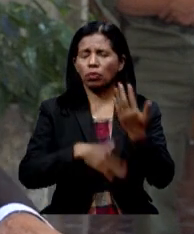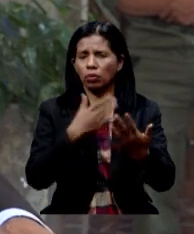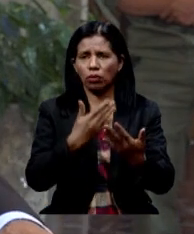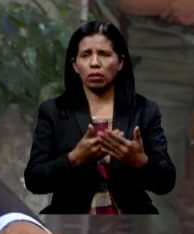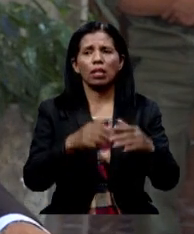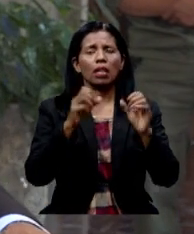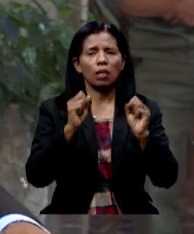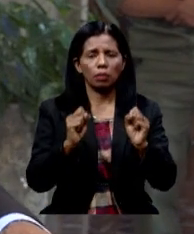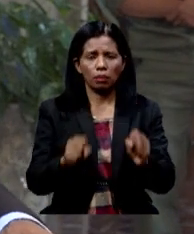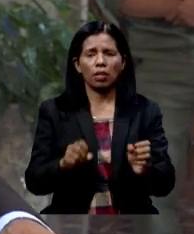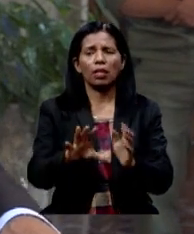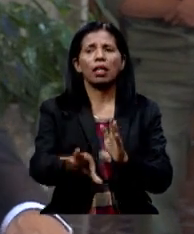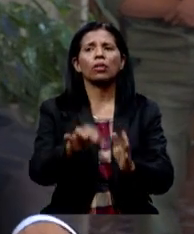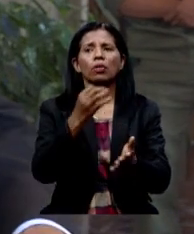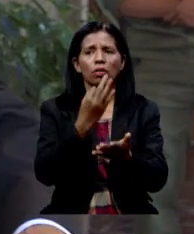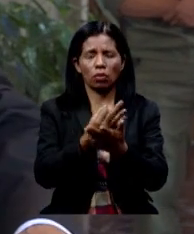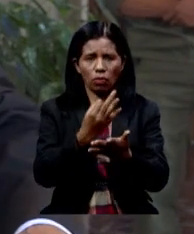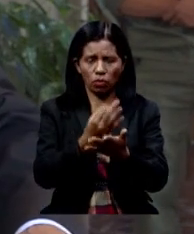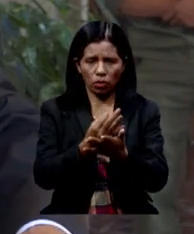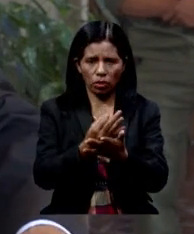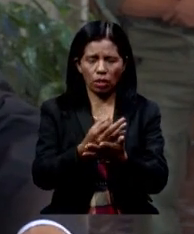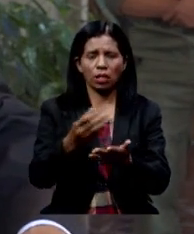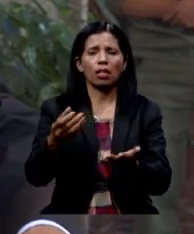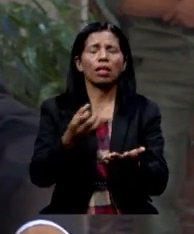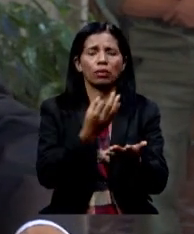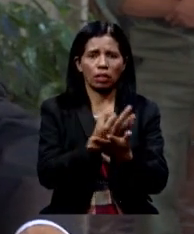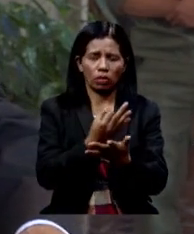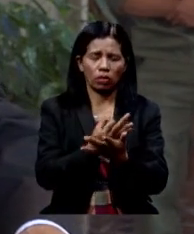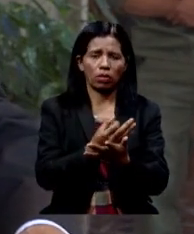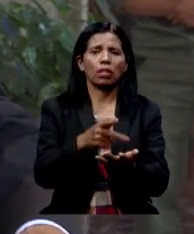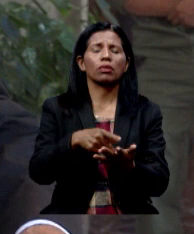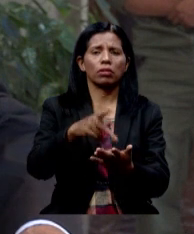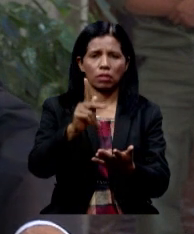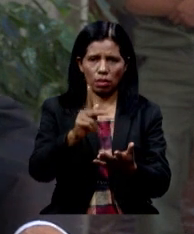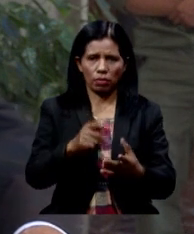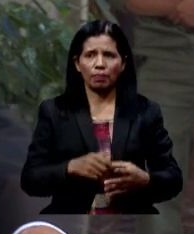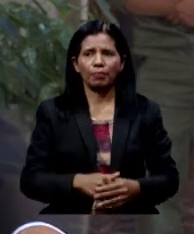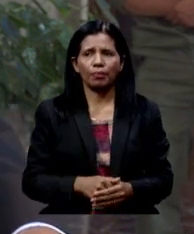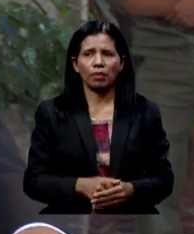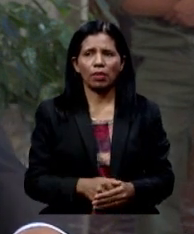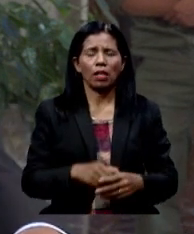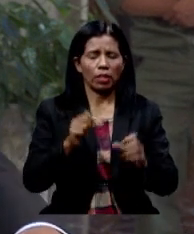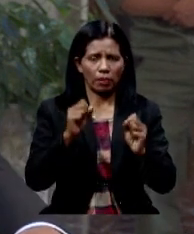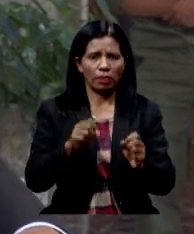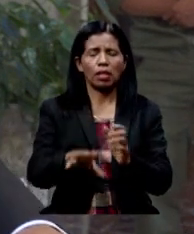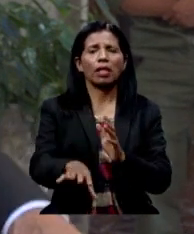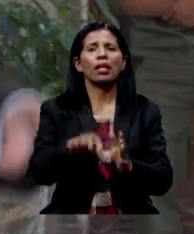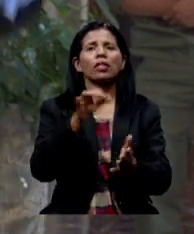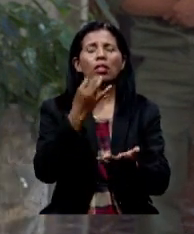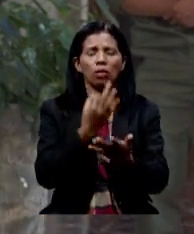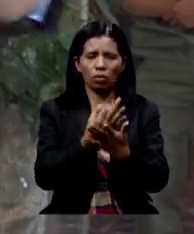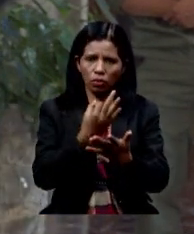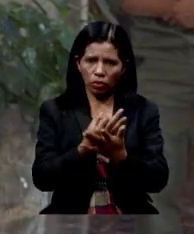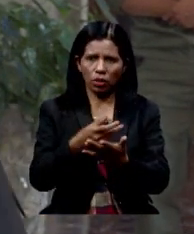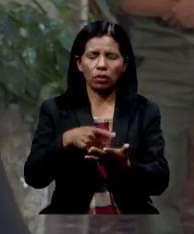tu beleza receitas domésticas, né, lá? A tu beleza receitas